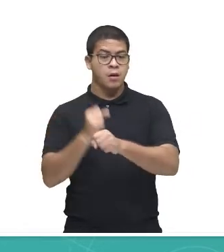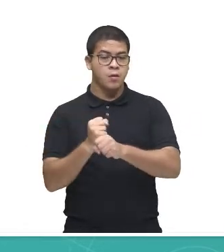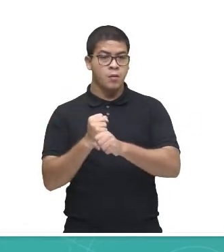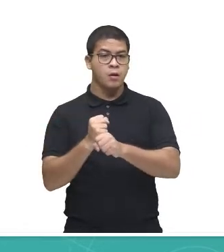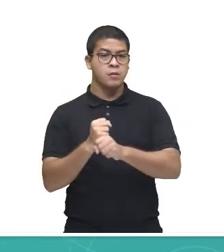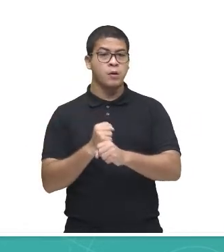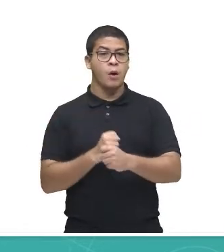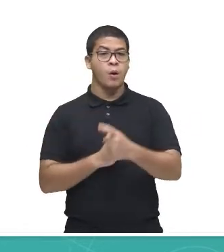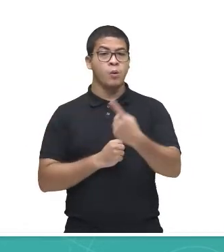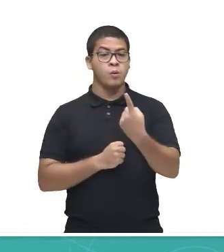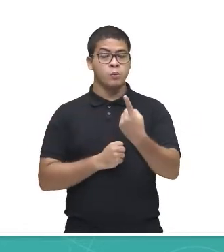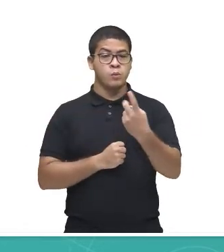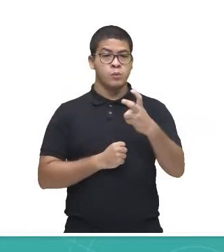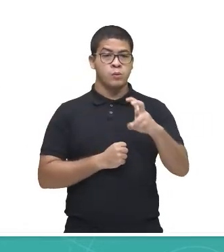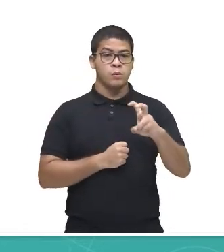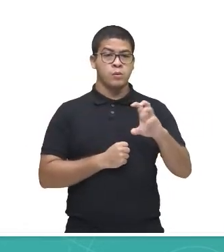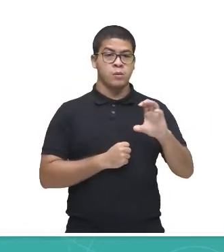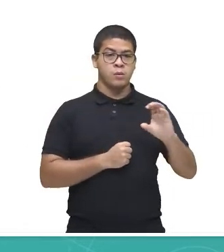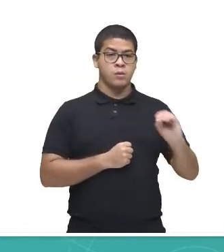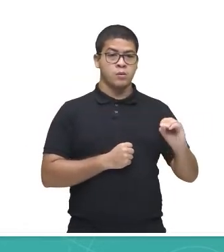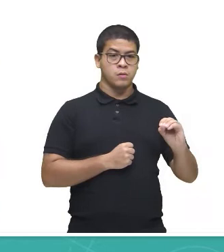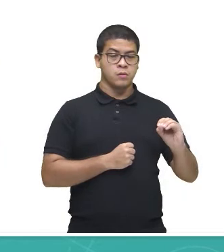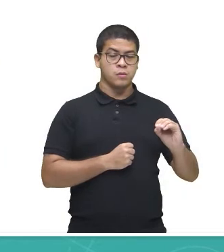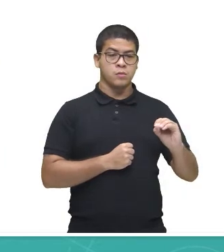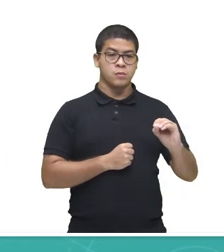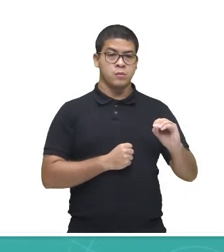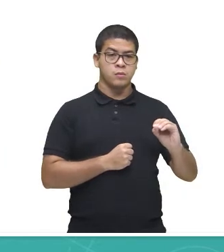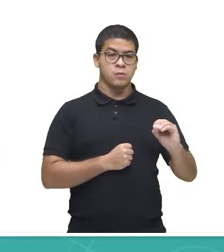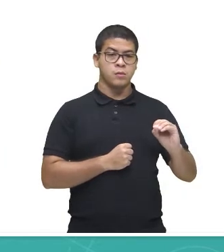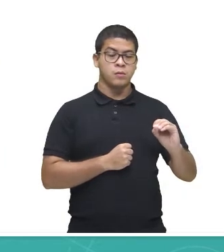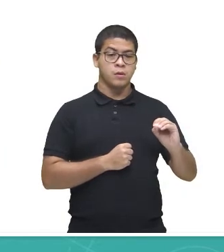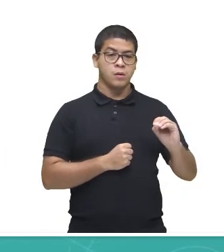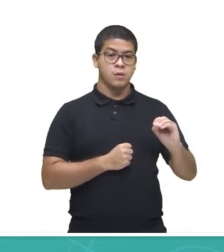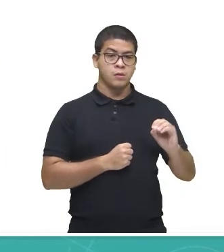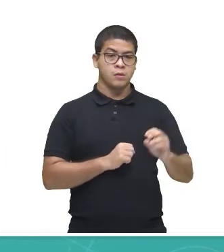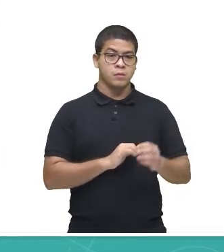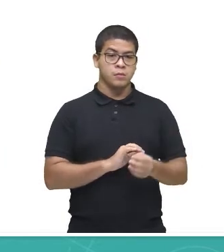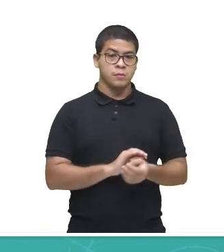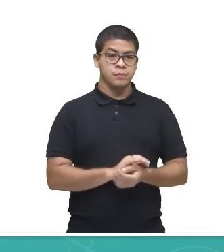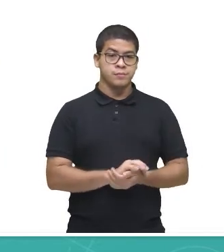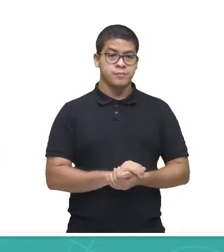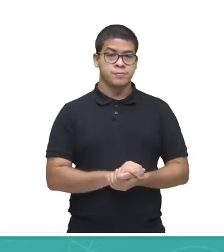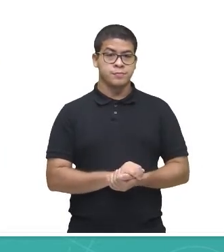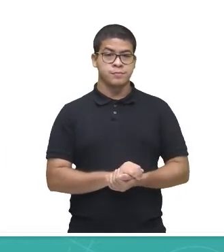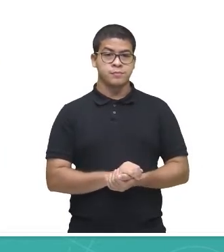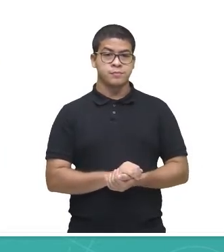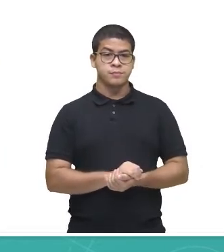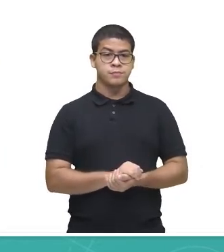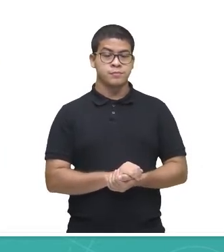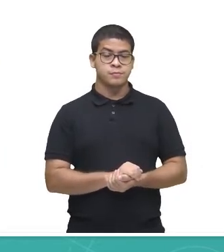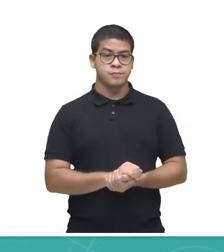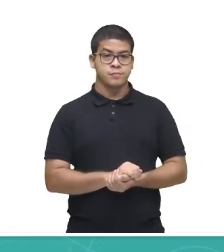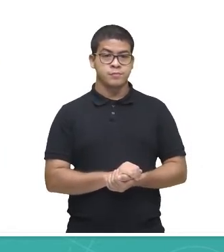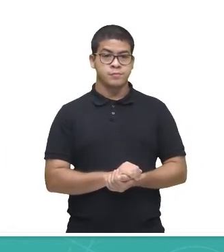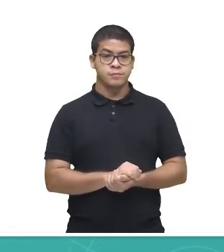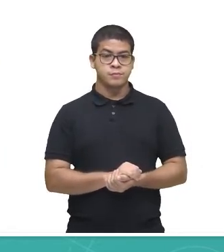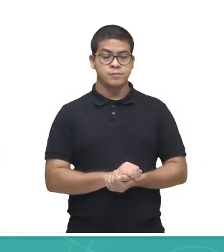essa subtração, 180 menos 30, o valor, logicamente, equivale a